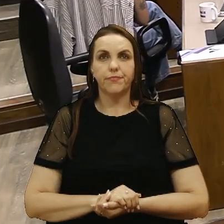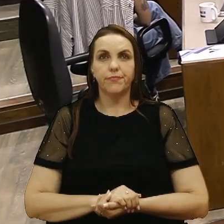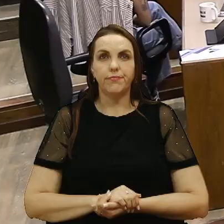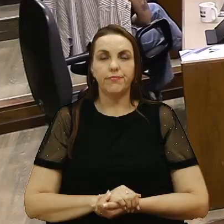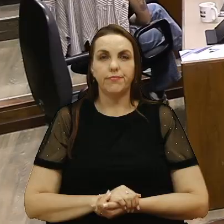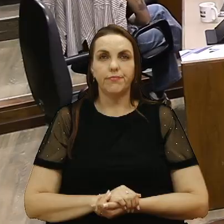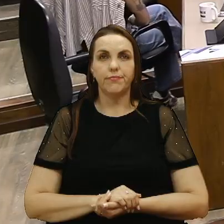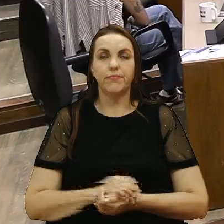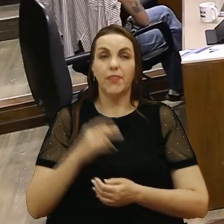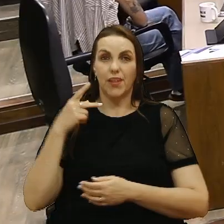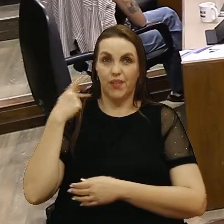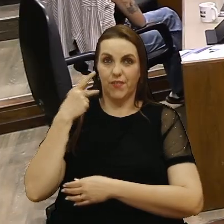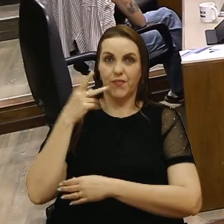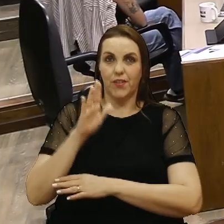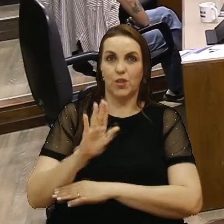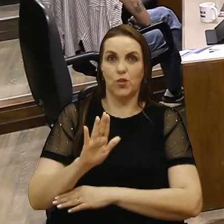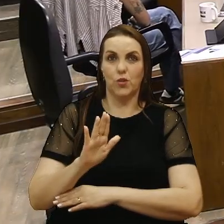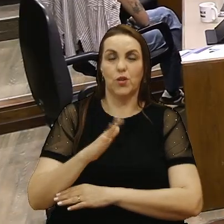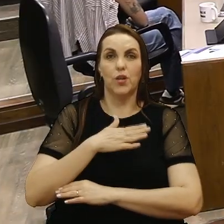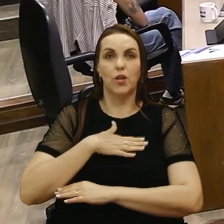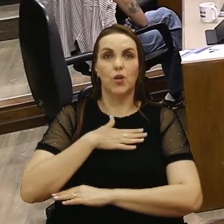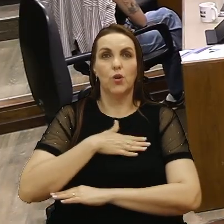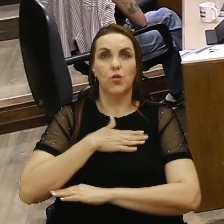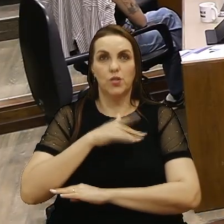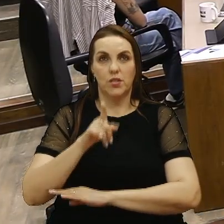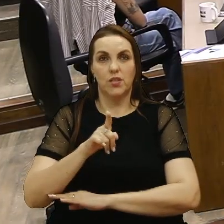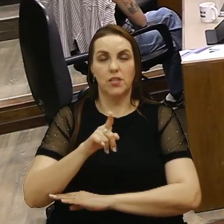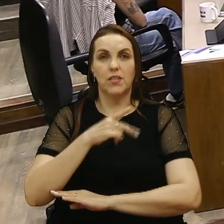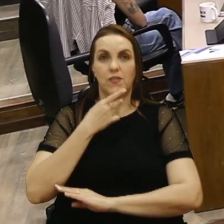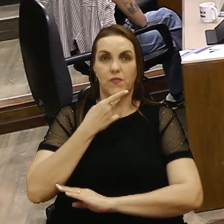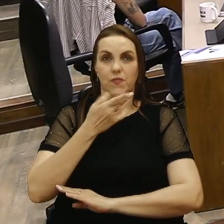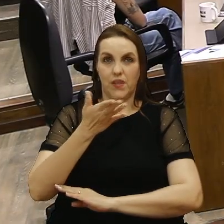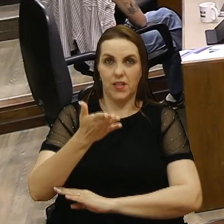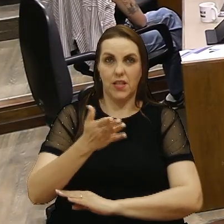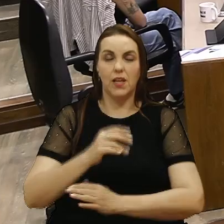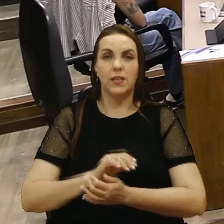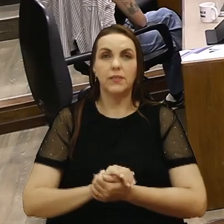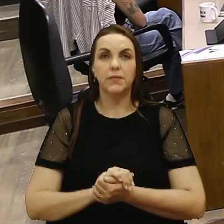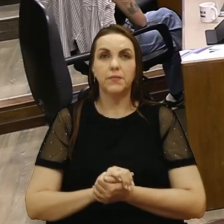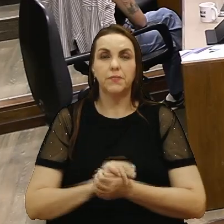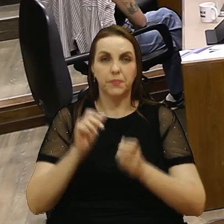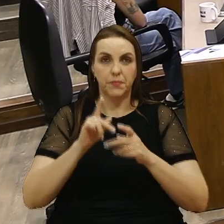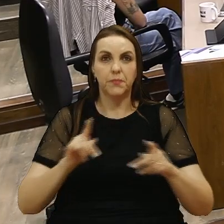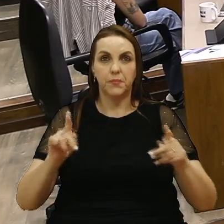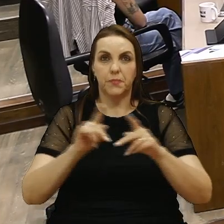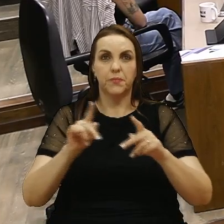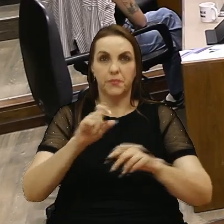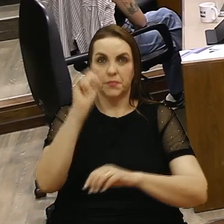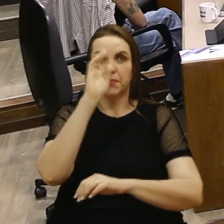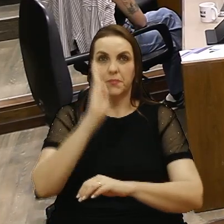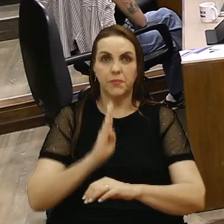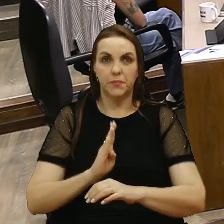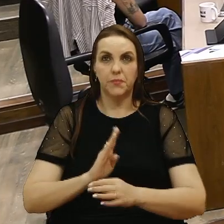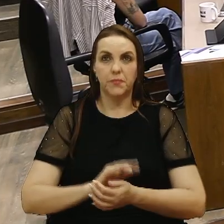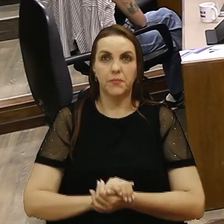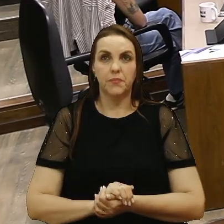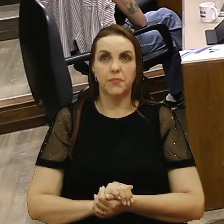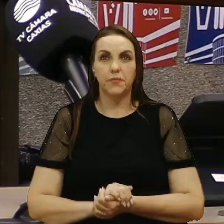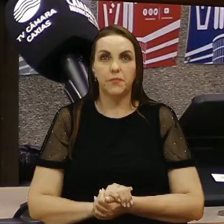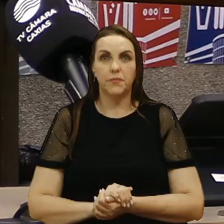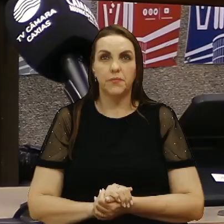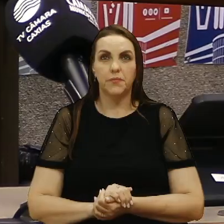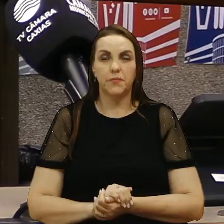Vereador, eu gostaria que o senhor falasse para a população brasileira...